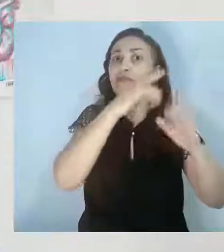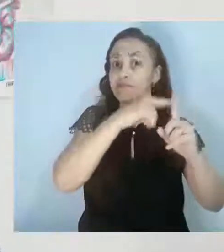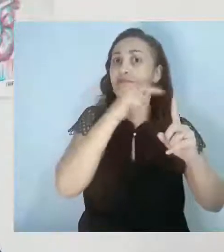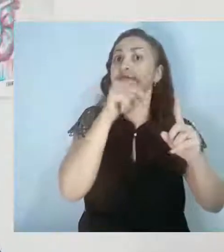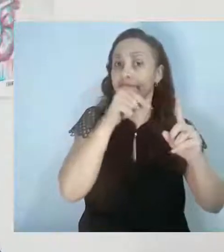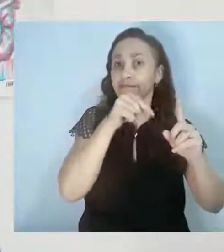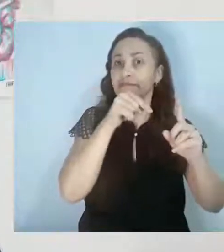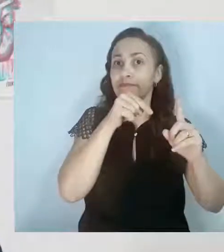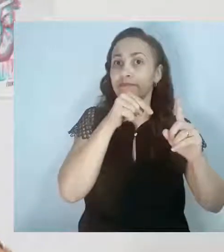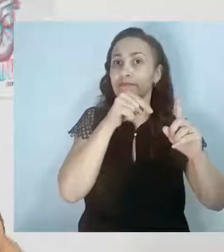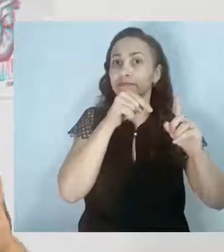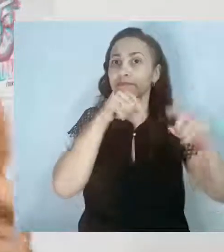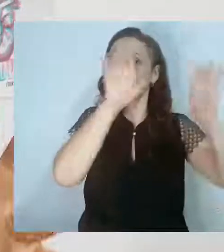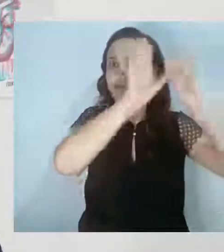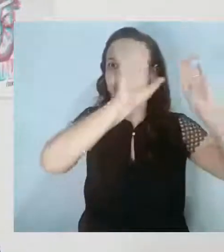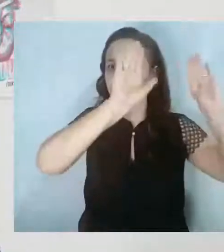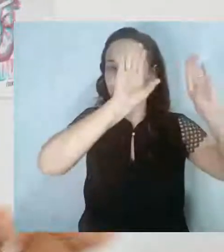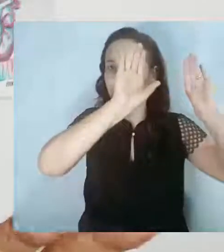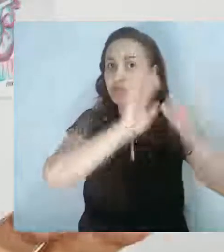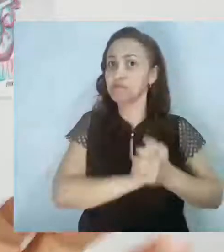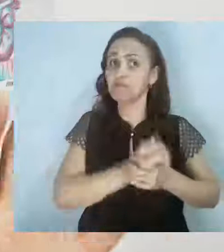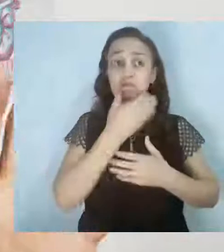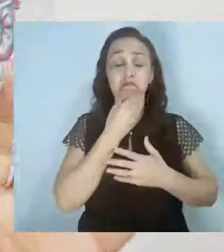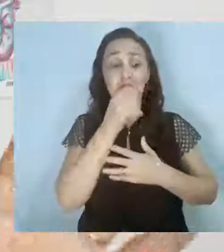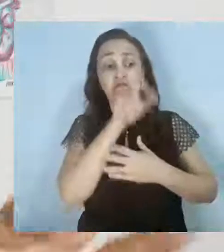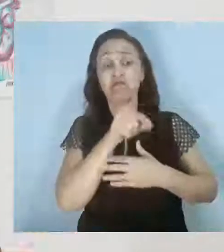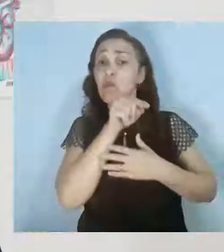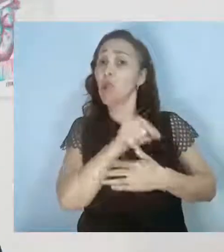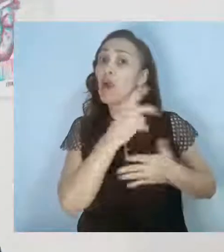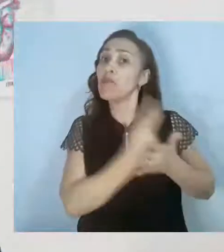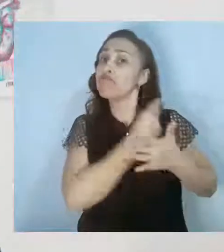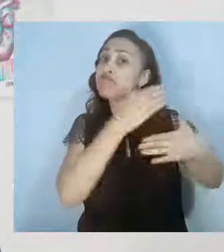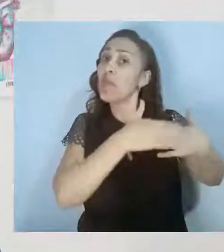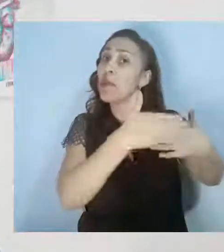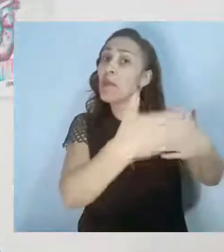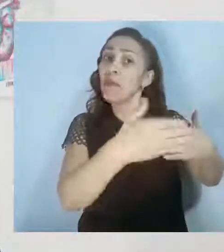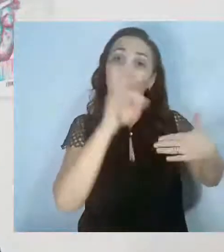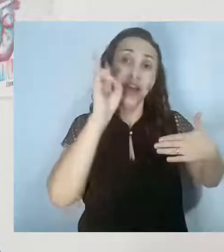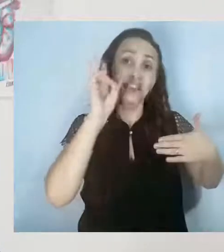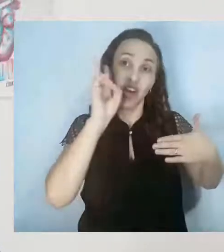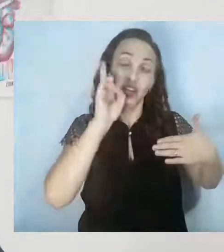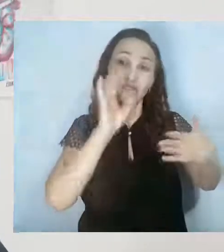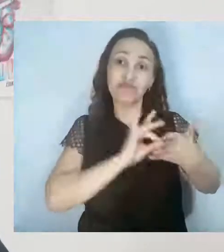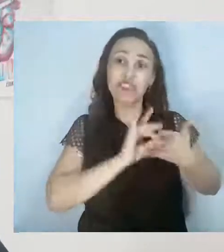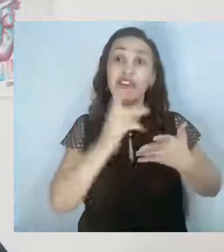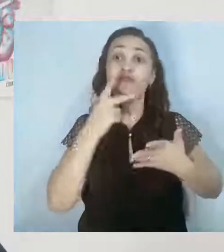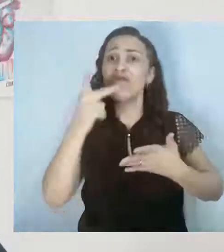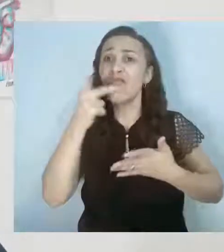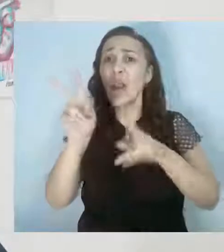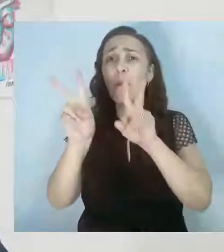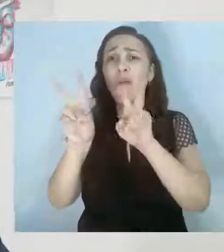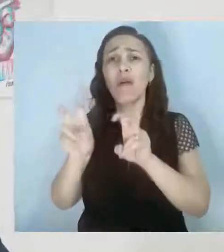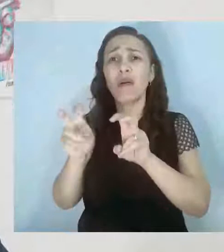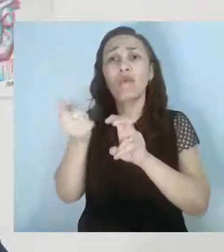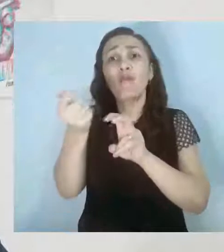celeste, esse homem passa despercebido praticamente. Ele praticamente não é citado, ou é citado muito